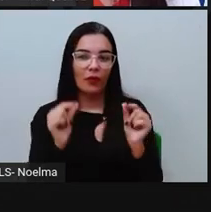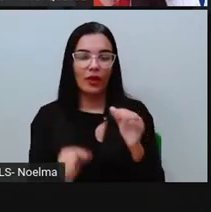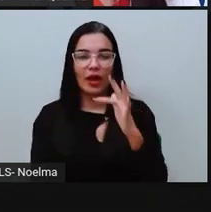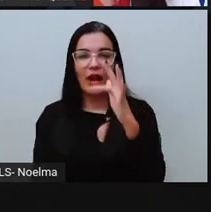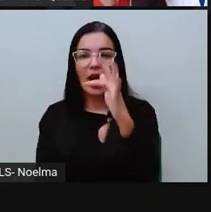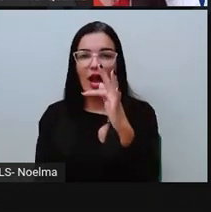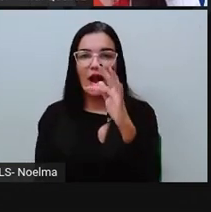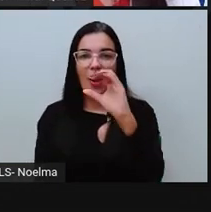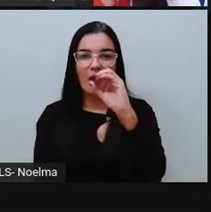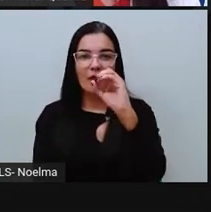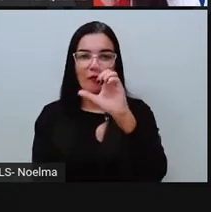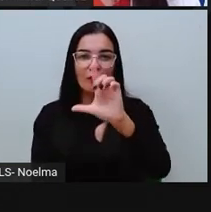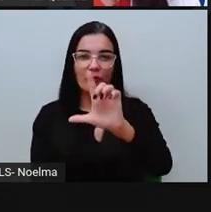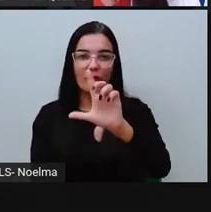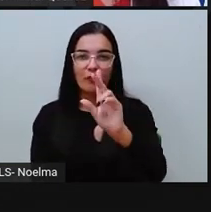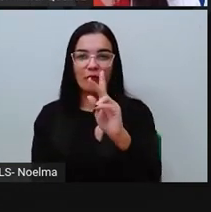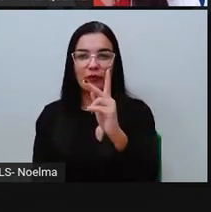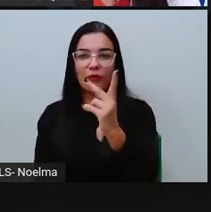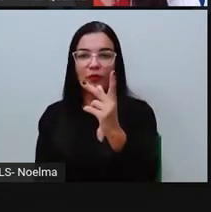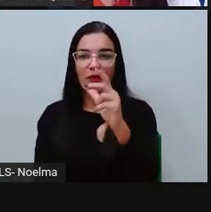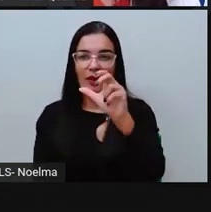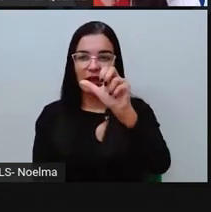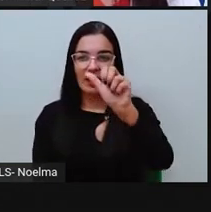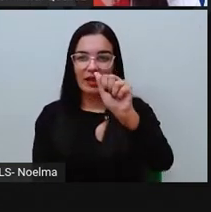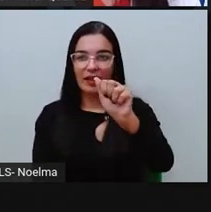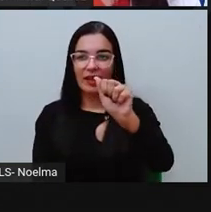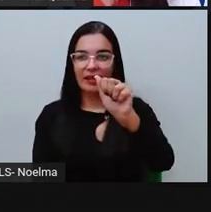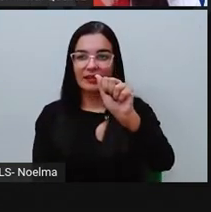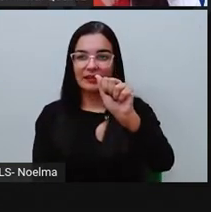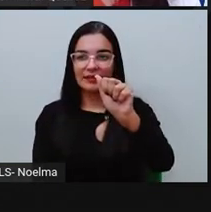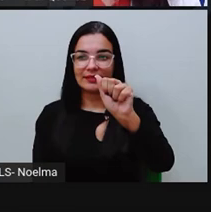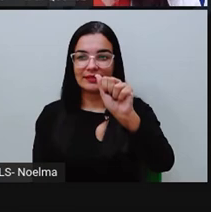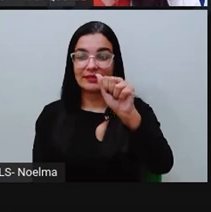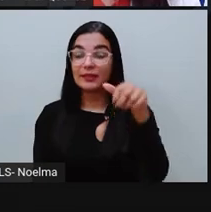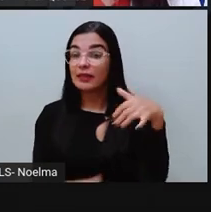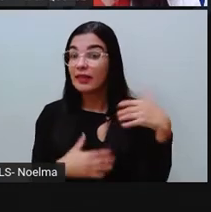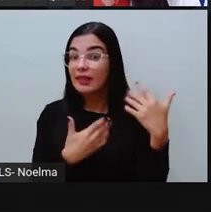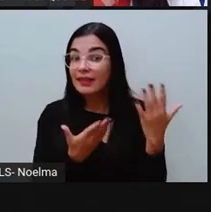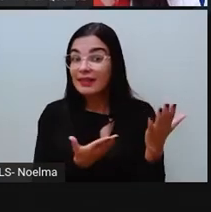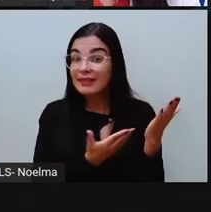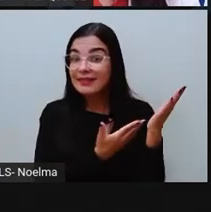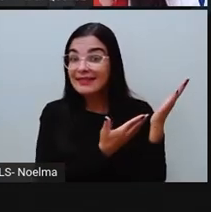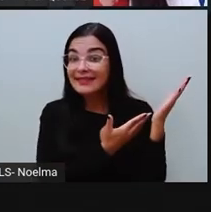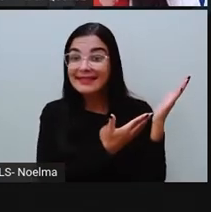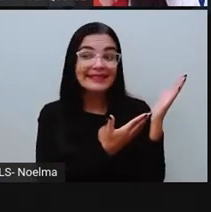Como é que se escreve a palavra folha? E aí, escreveram?